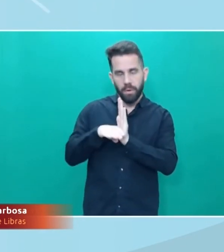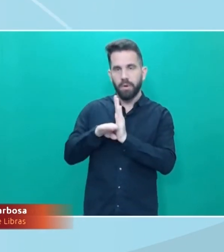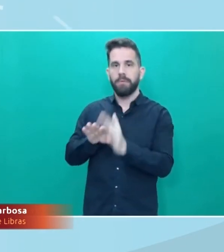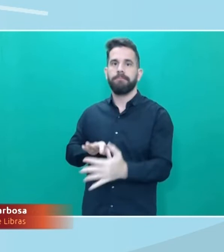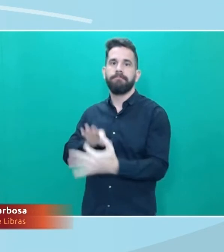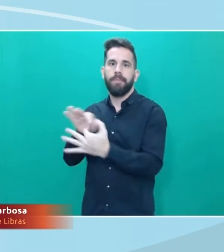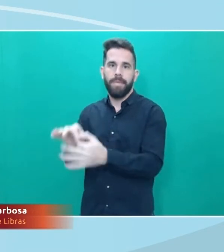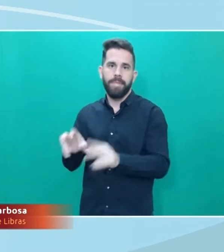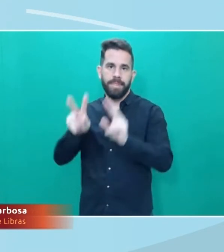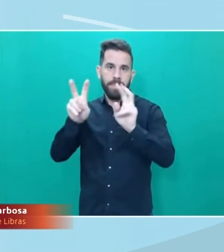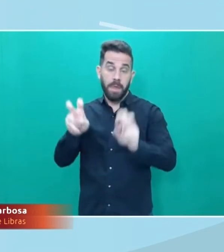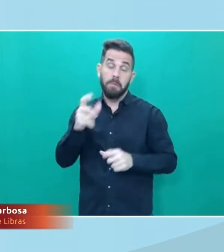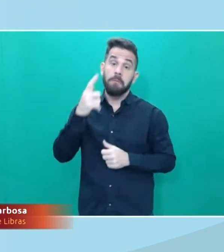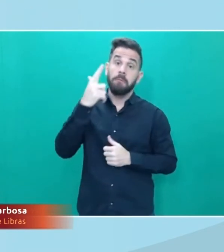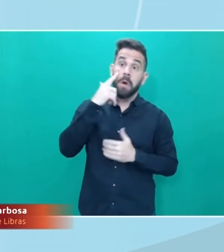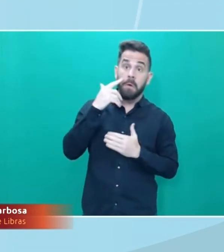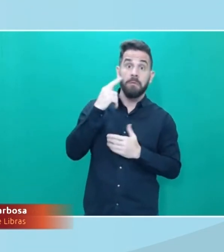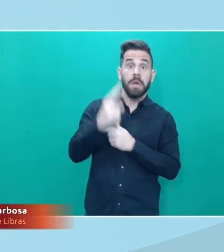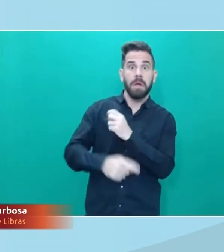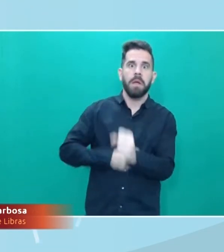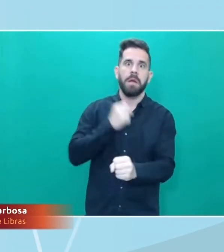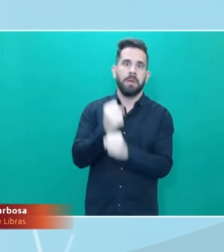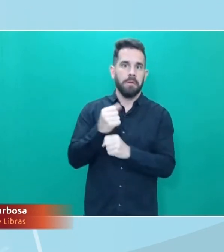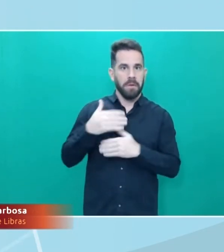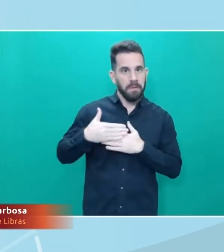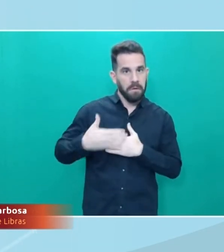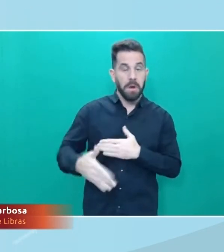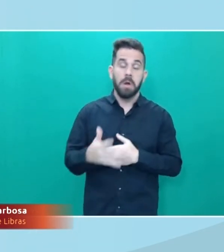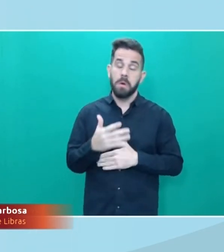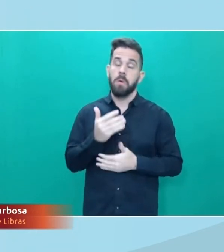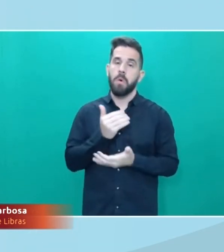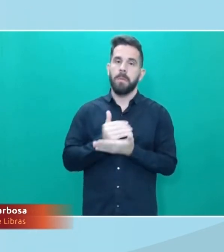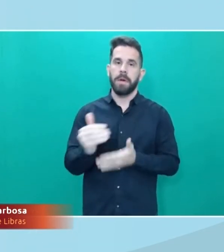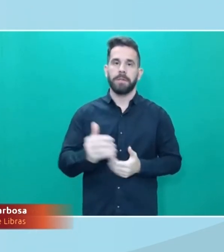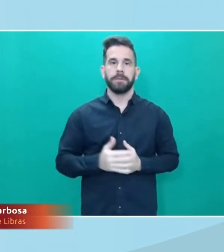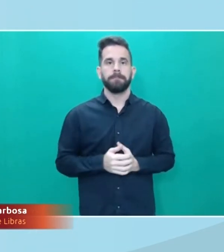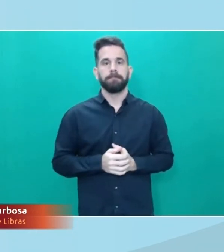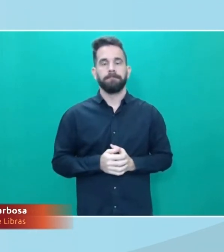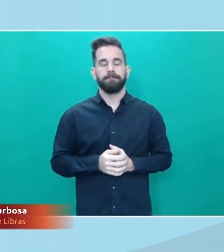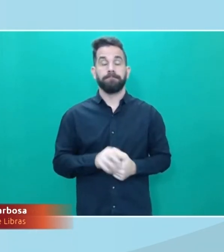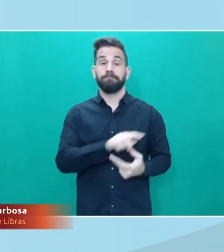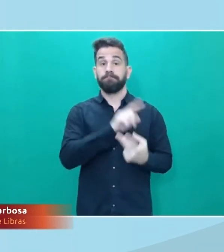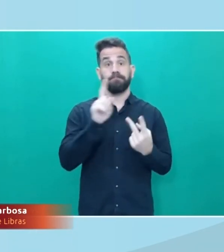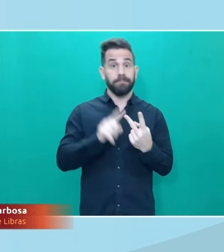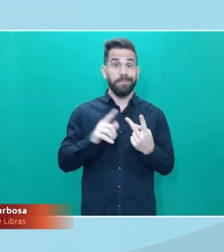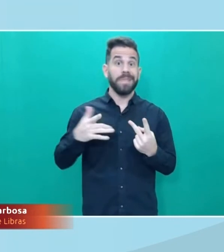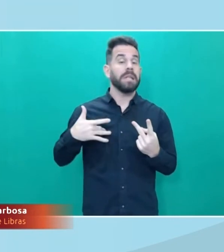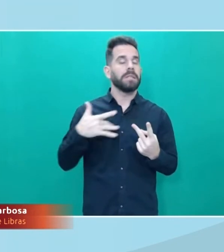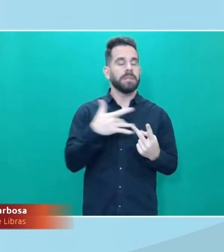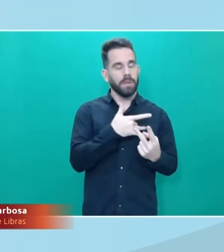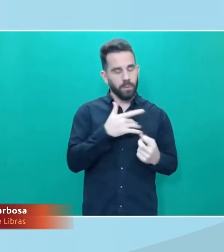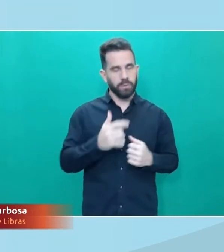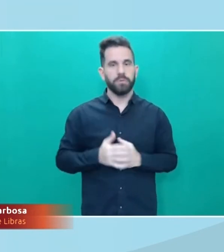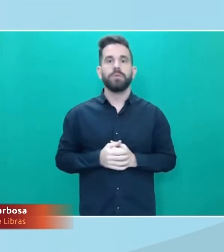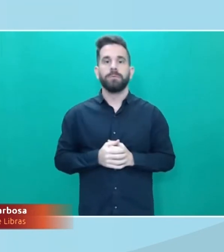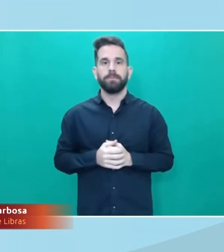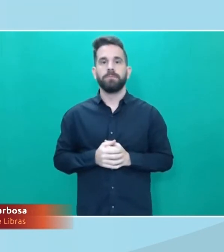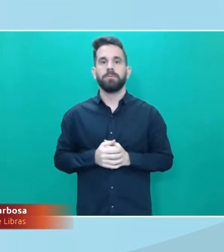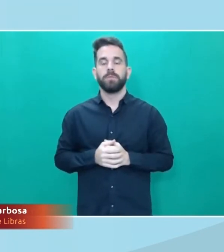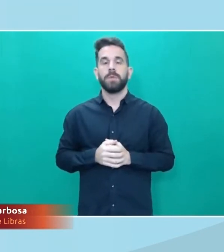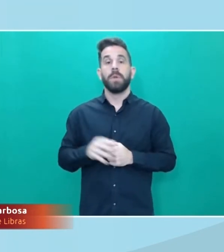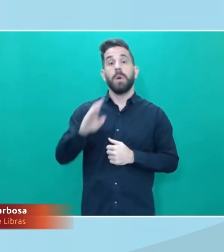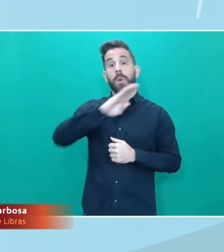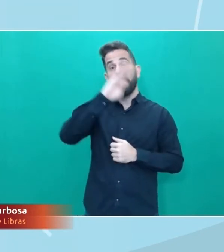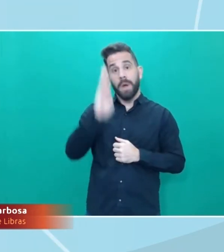vai acompanhar a partir da próxima legislatura. Falando sobre saúde agora, o Brasil registrou a 8ª morte